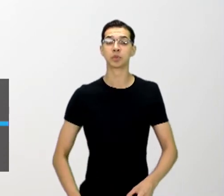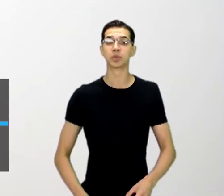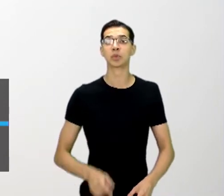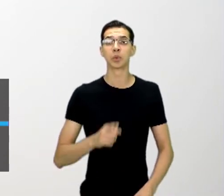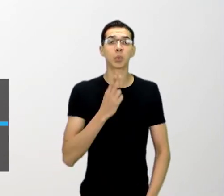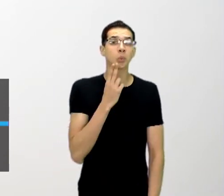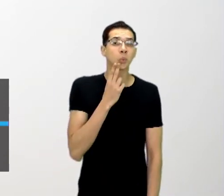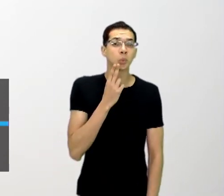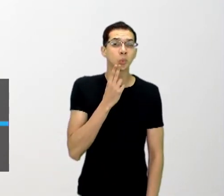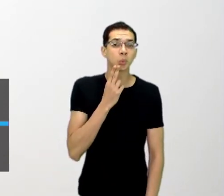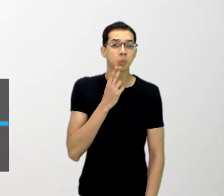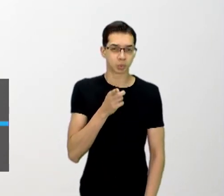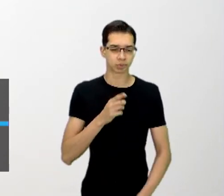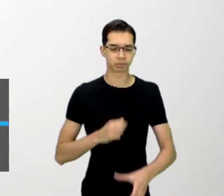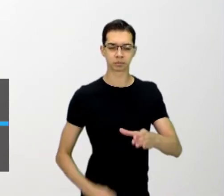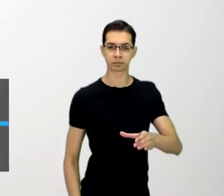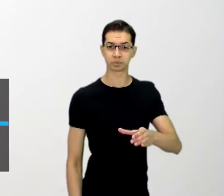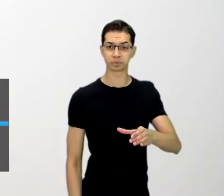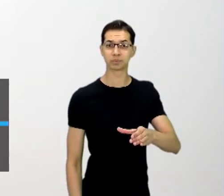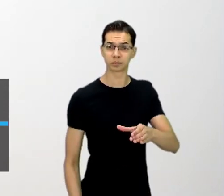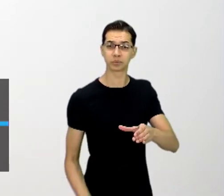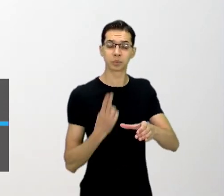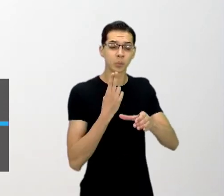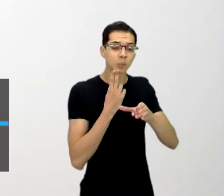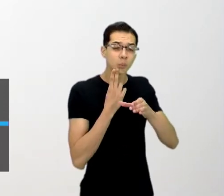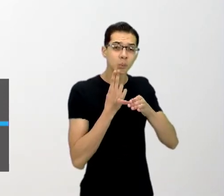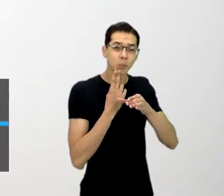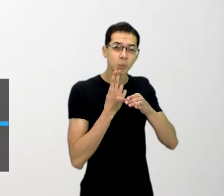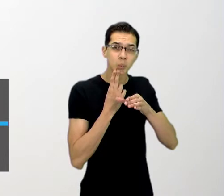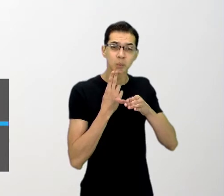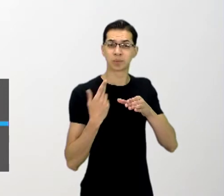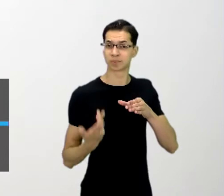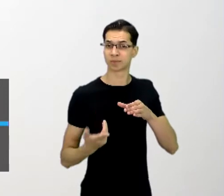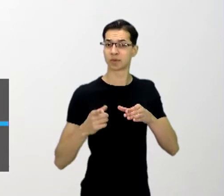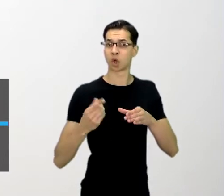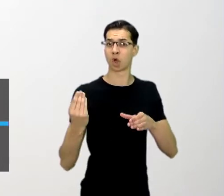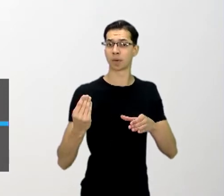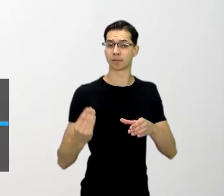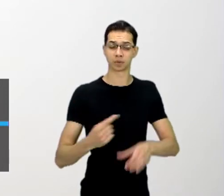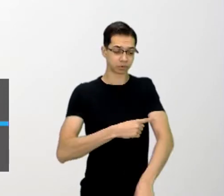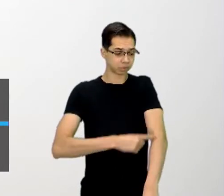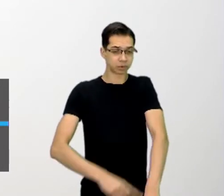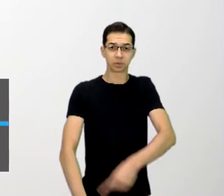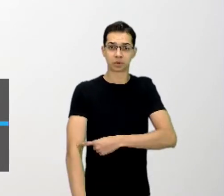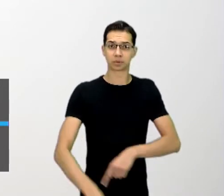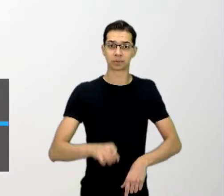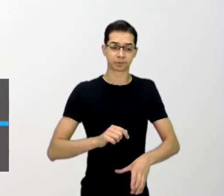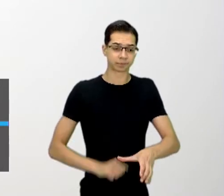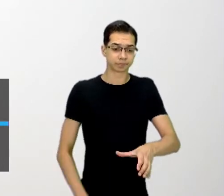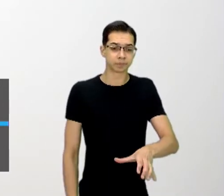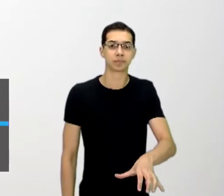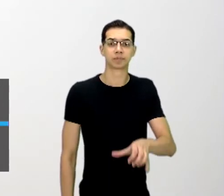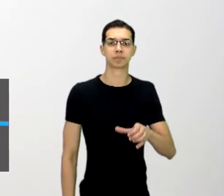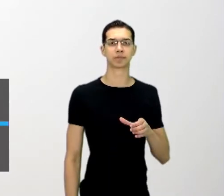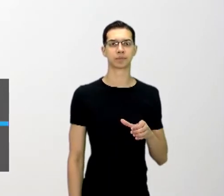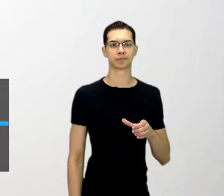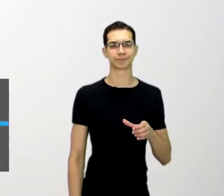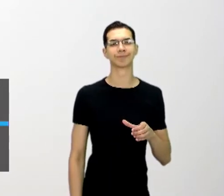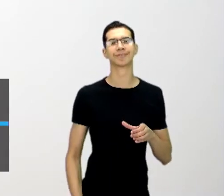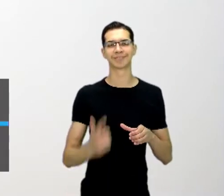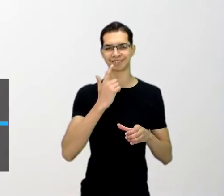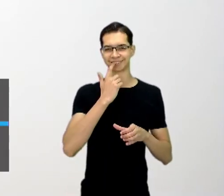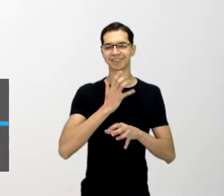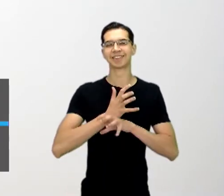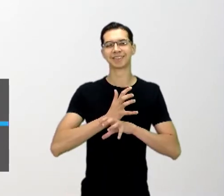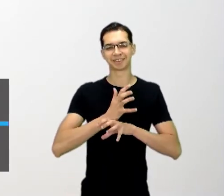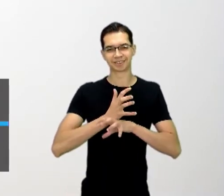fazendo isso com os seus braços. Então a gente tem esse esqueleto, ou esse esses ossos apendiculares na